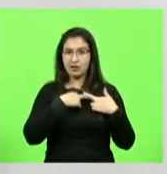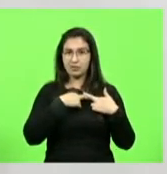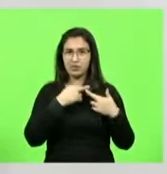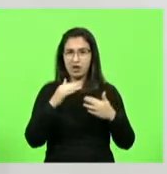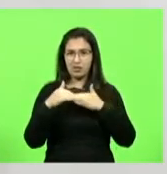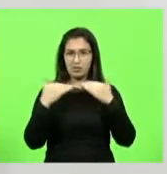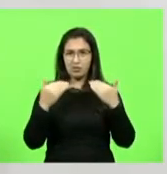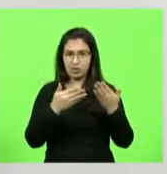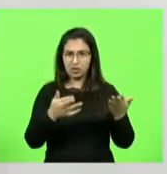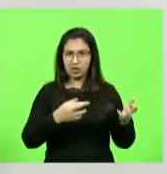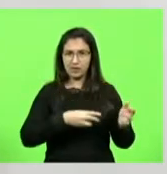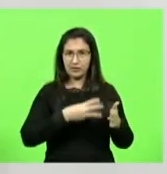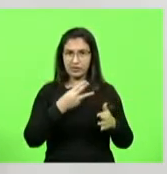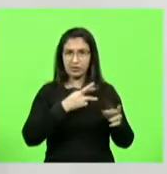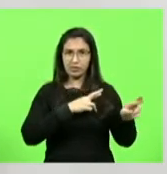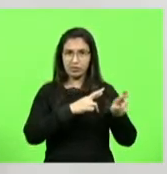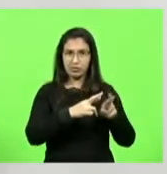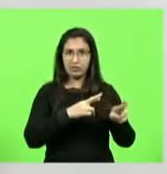rodovias?